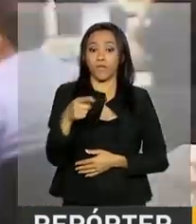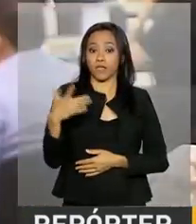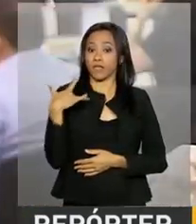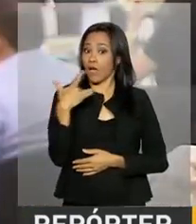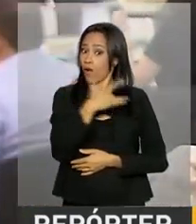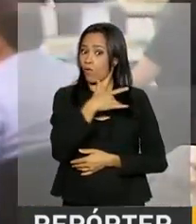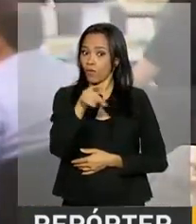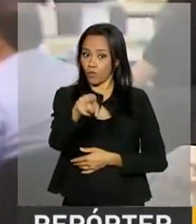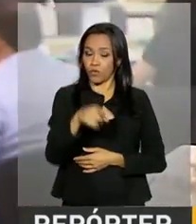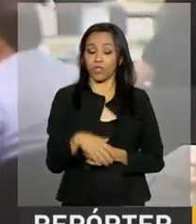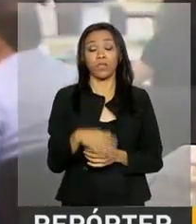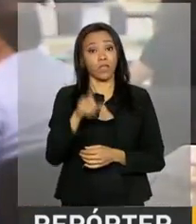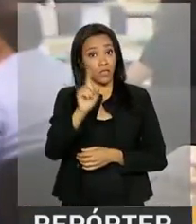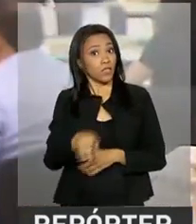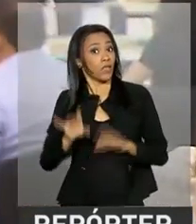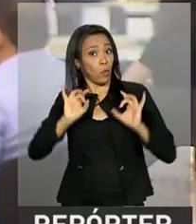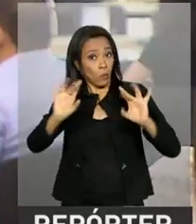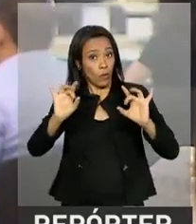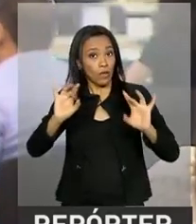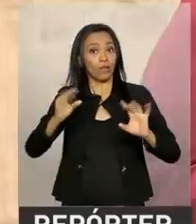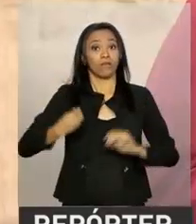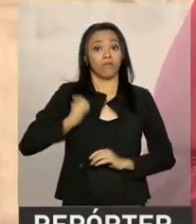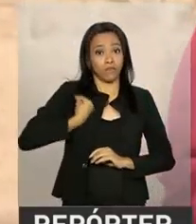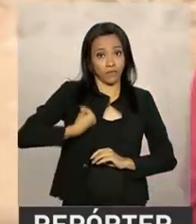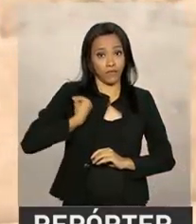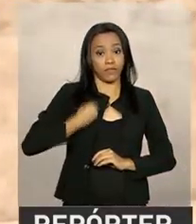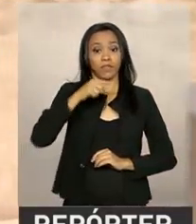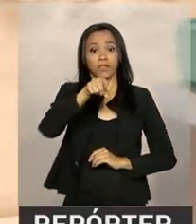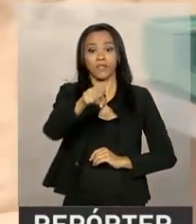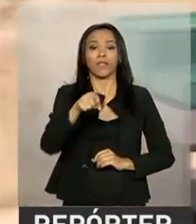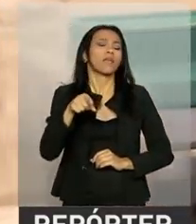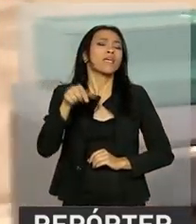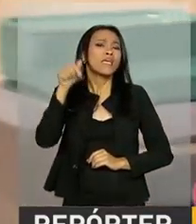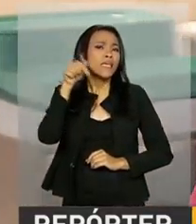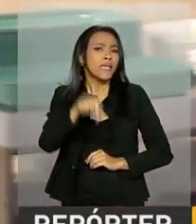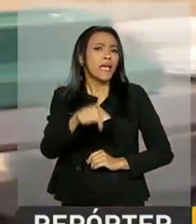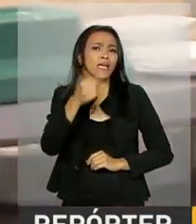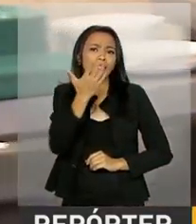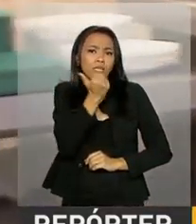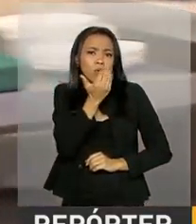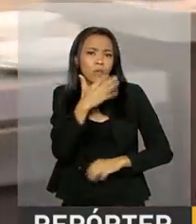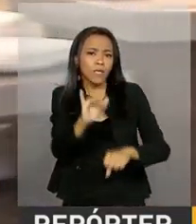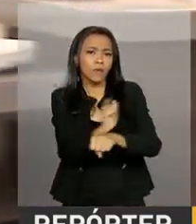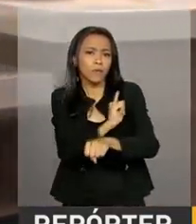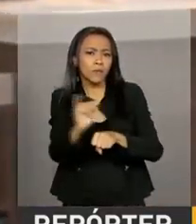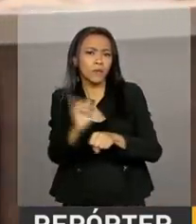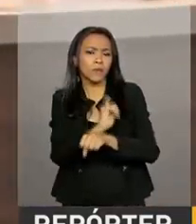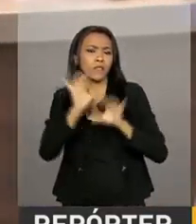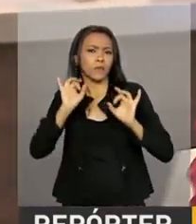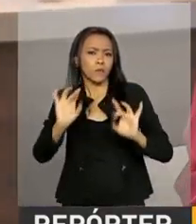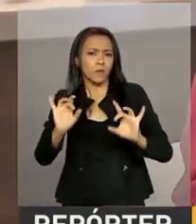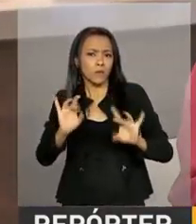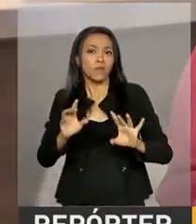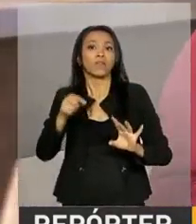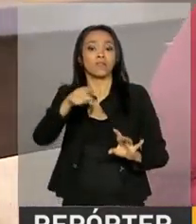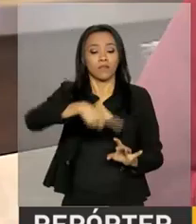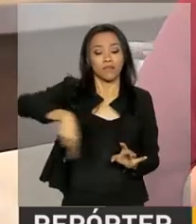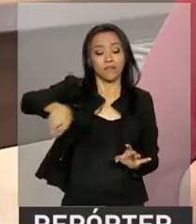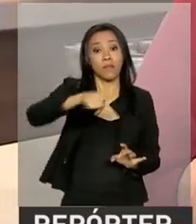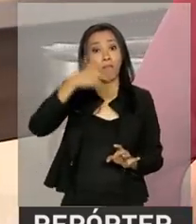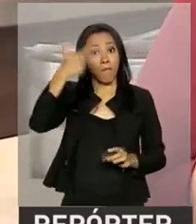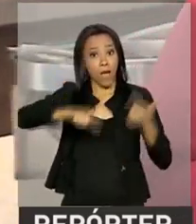isso ganha qualidade de vida para o trabalhador e é para que essa alimentação balanceada e de qualidade chega cada vez mais